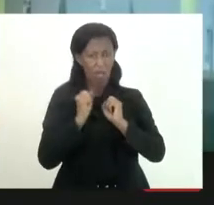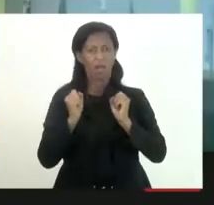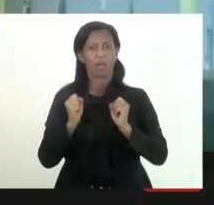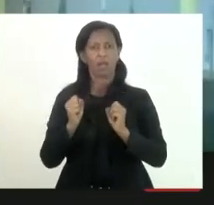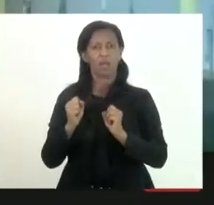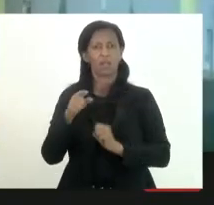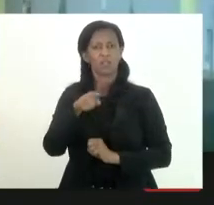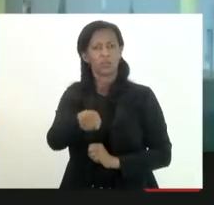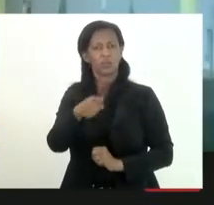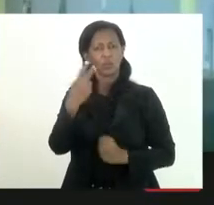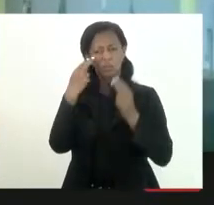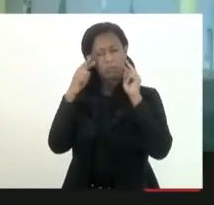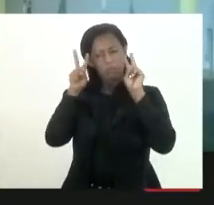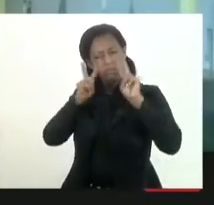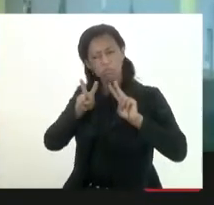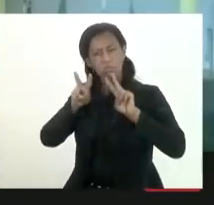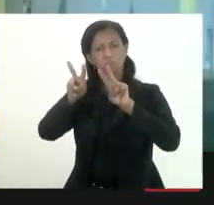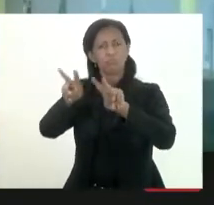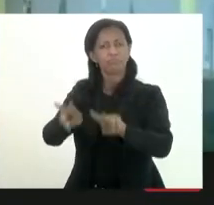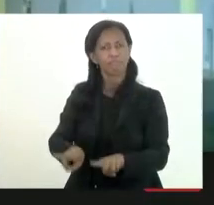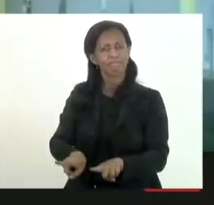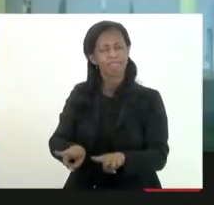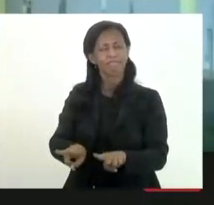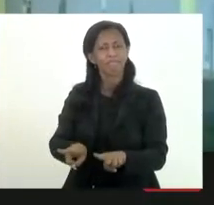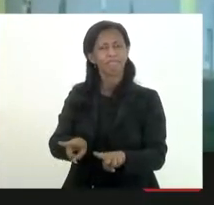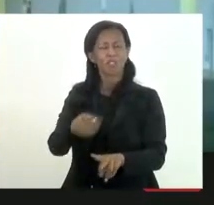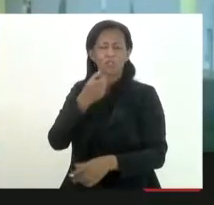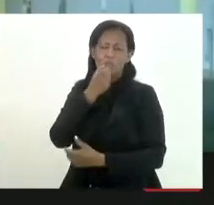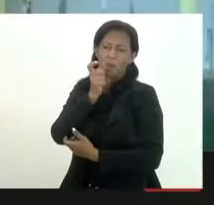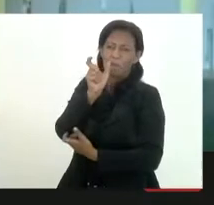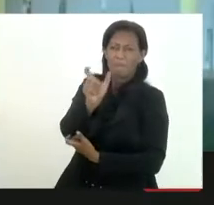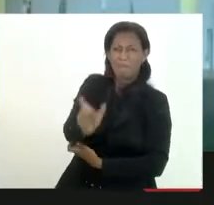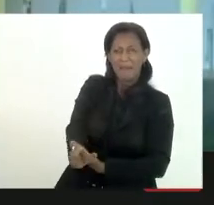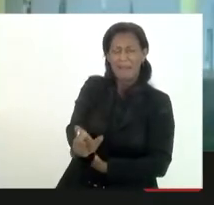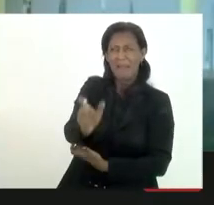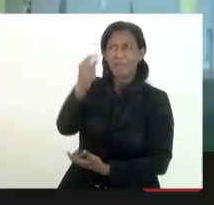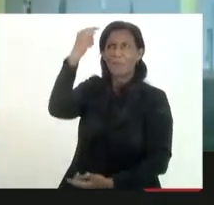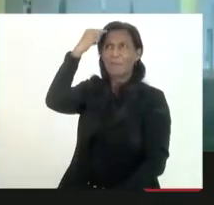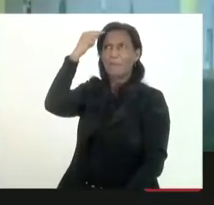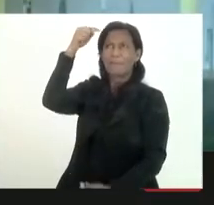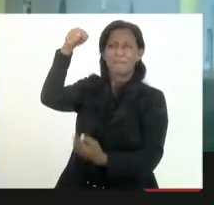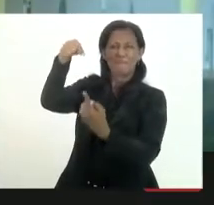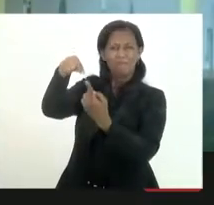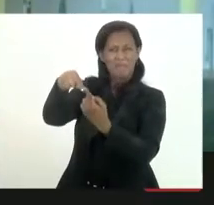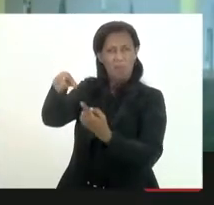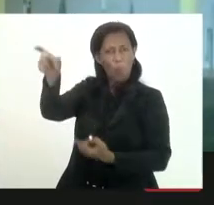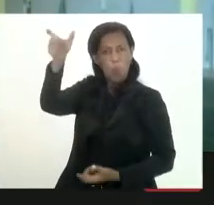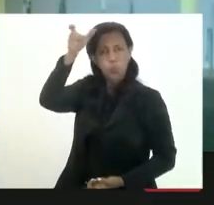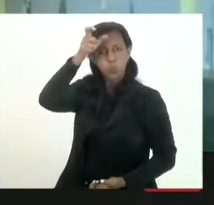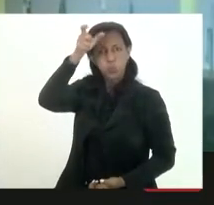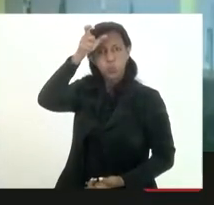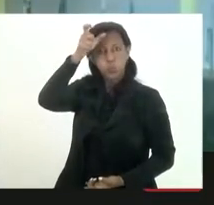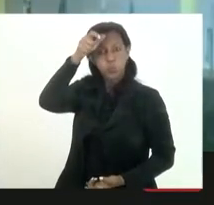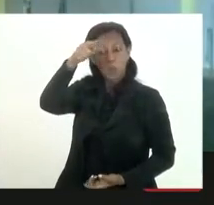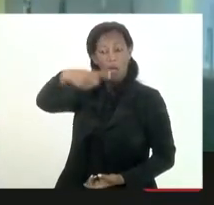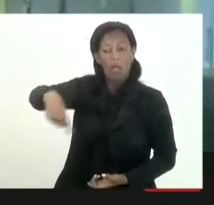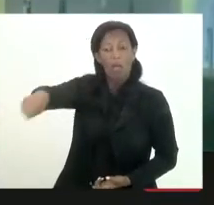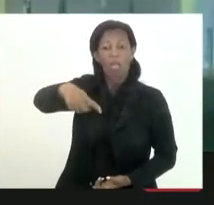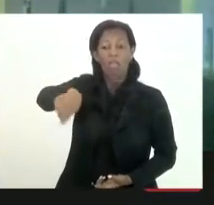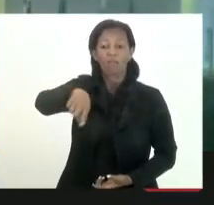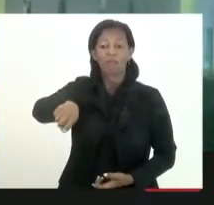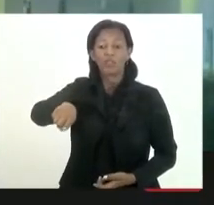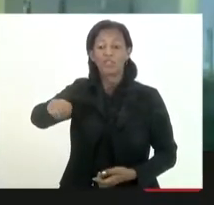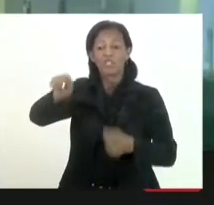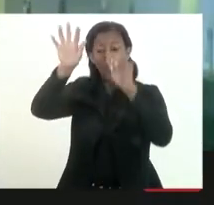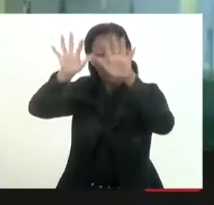sobre uma ótica, sobre uma palavra, sobre um pensamento de demonização, que ali estamos culpando o